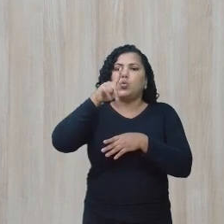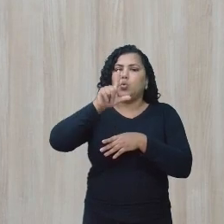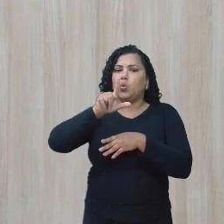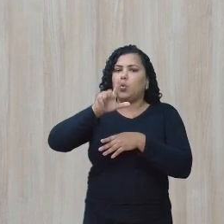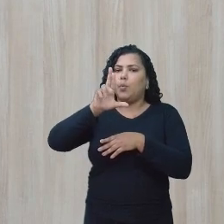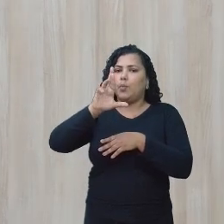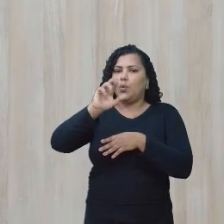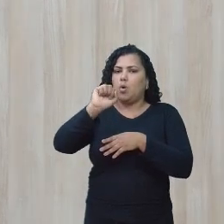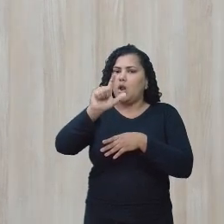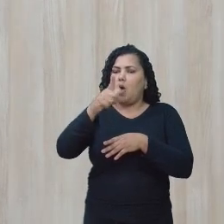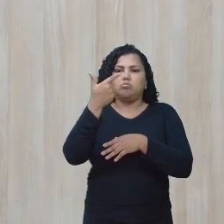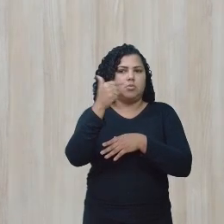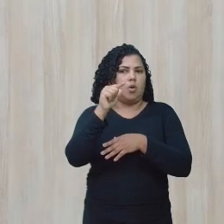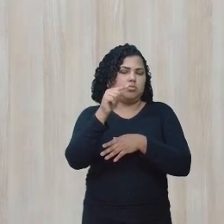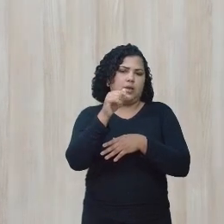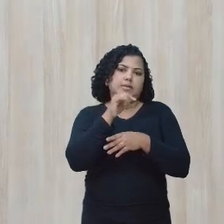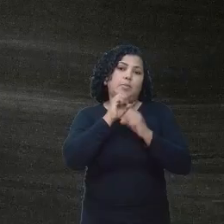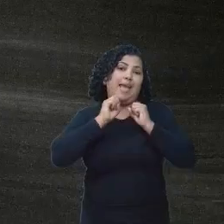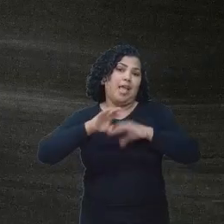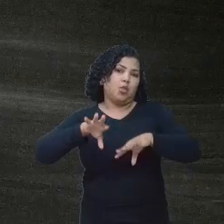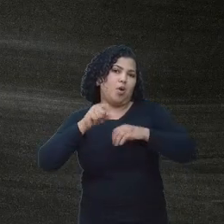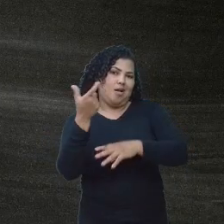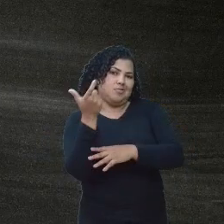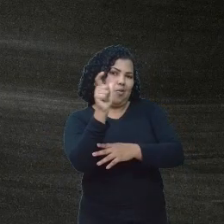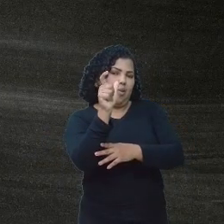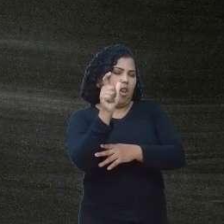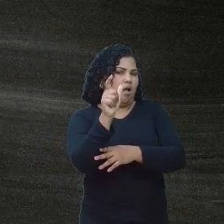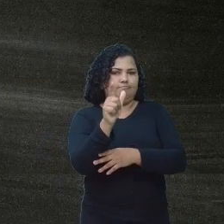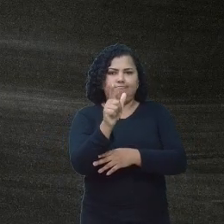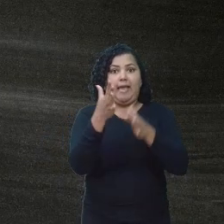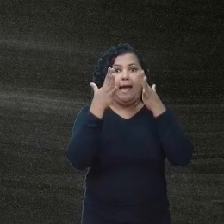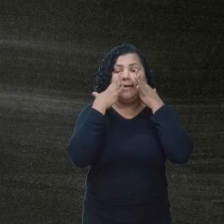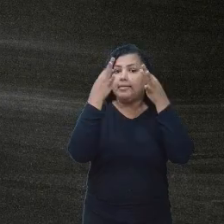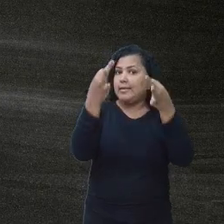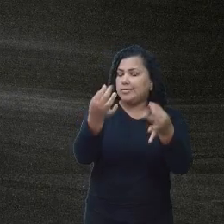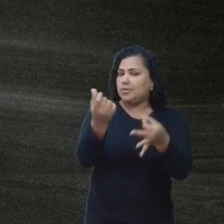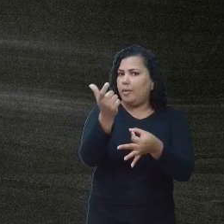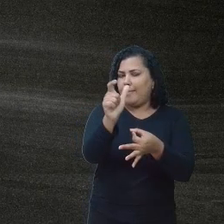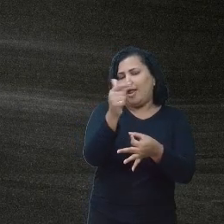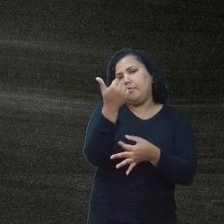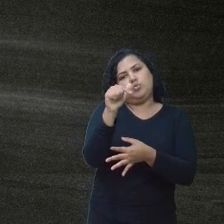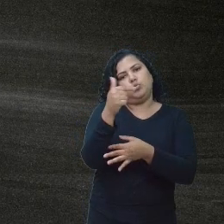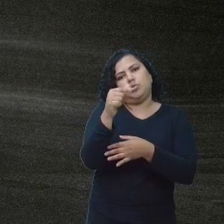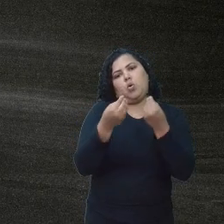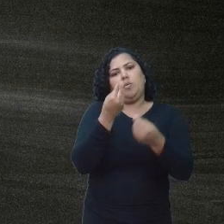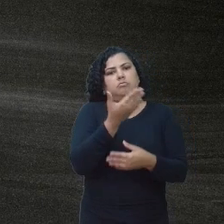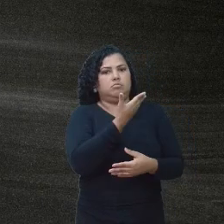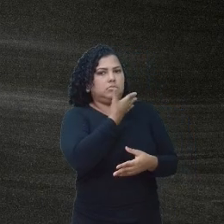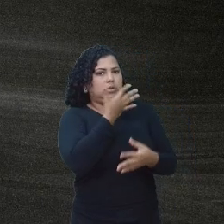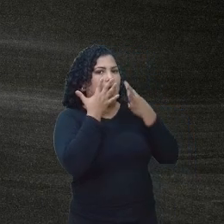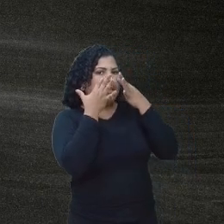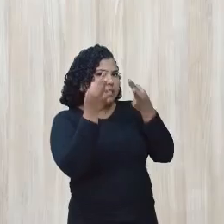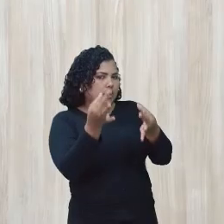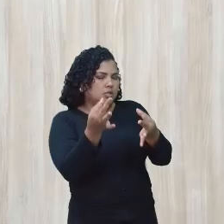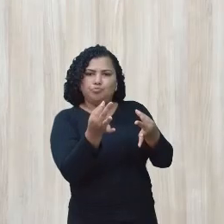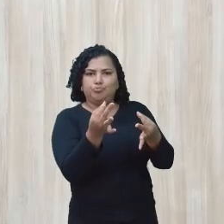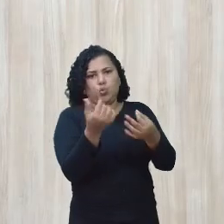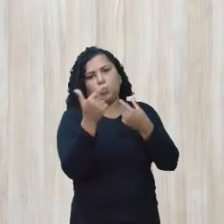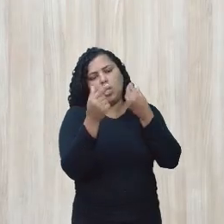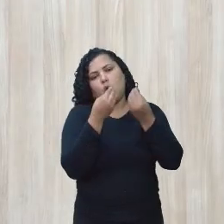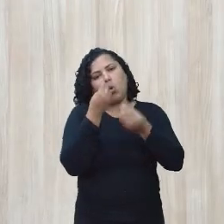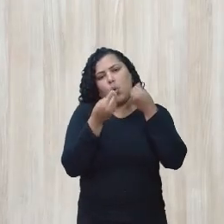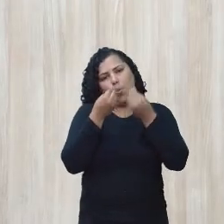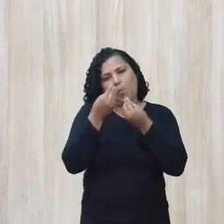educação, né? Temos também a palavra attention, atenção. Você não vai dizer atenções. Então, tanto em inglês como em português, só